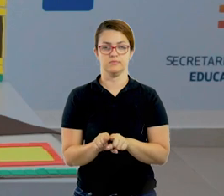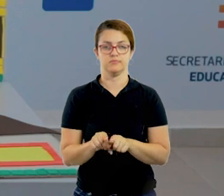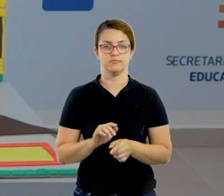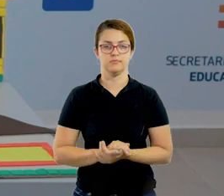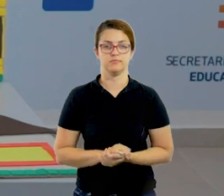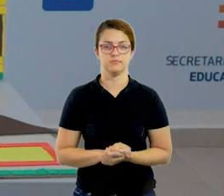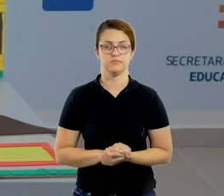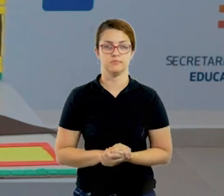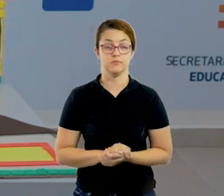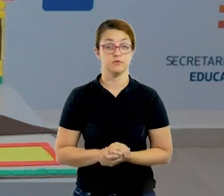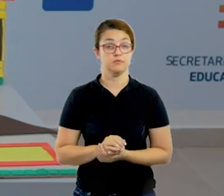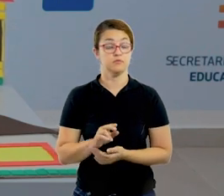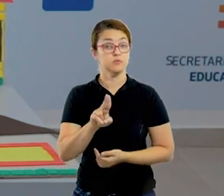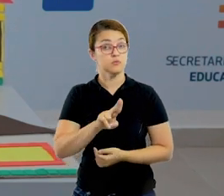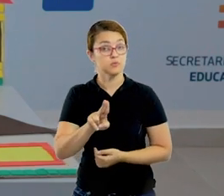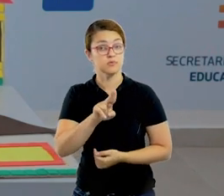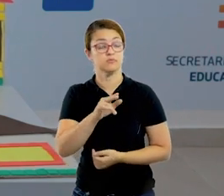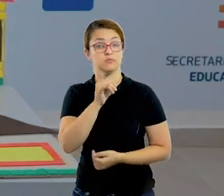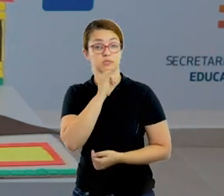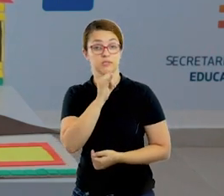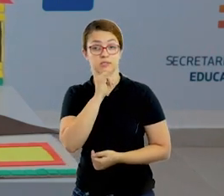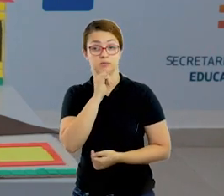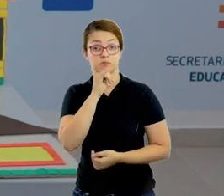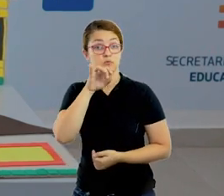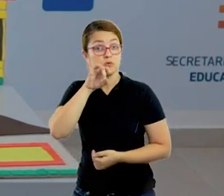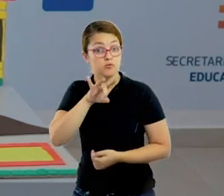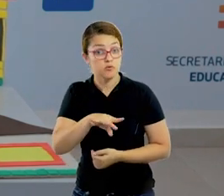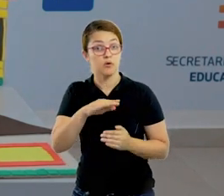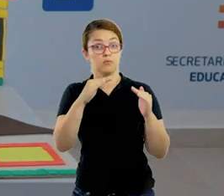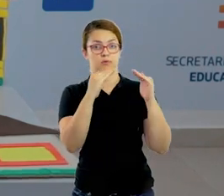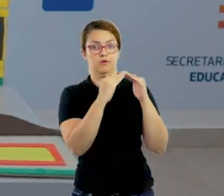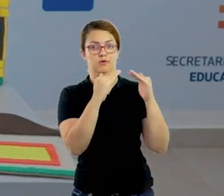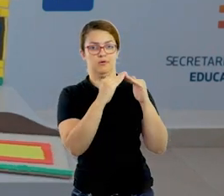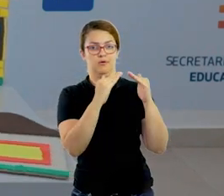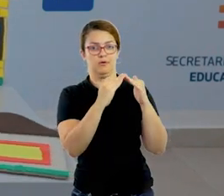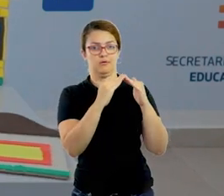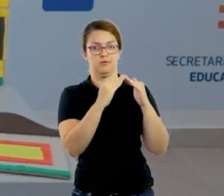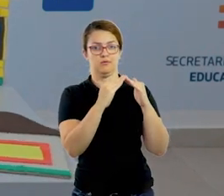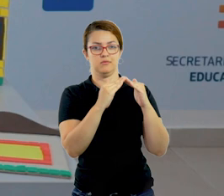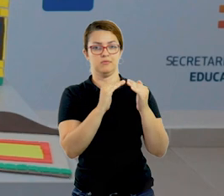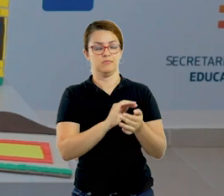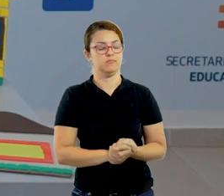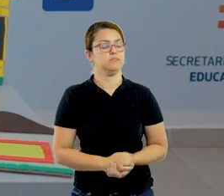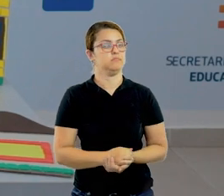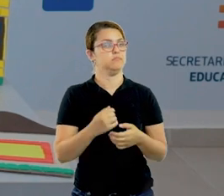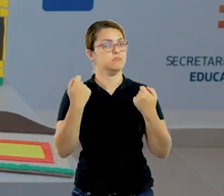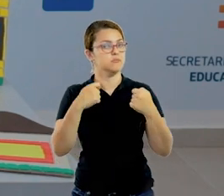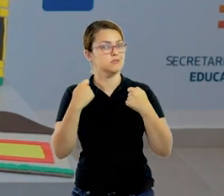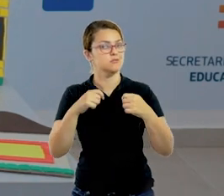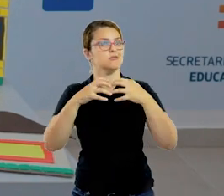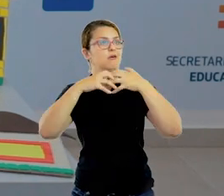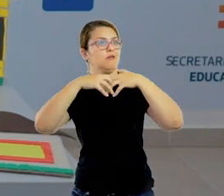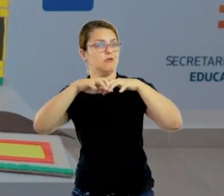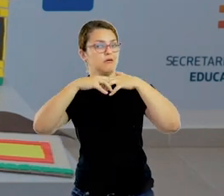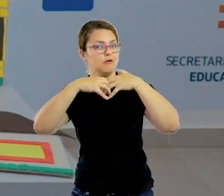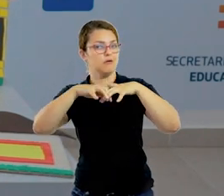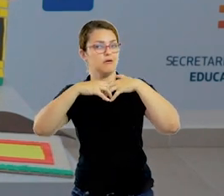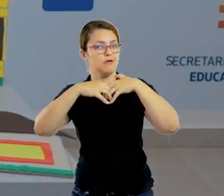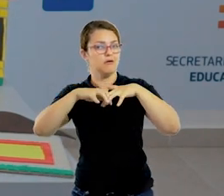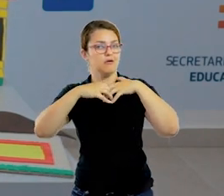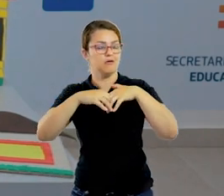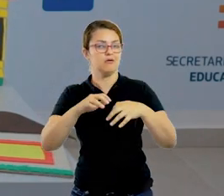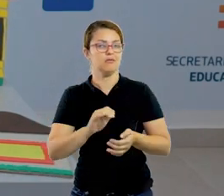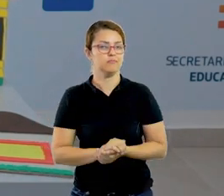também você pode usar como exemplo não só essa casa que eu fiz aqui. Lembra, tem que usar a criatividade.